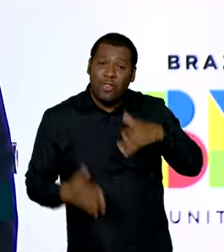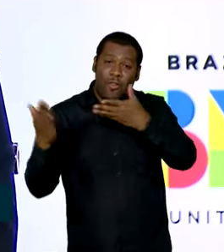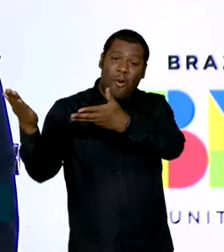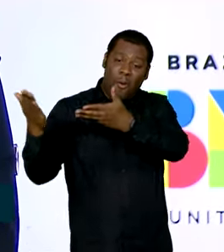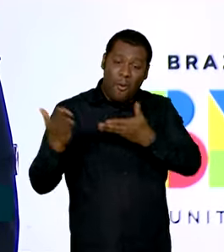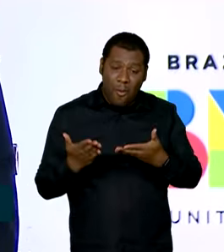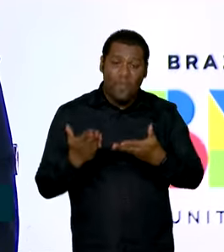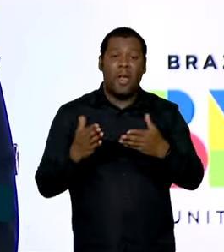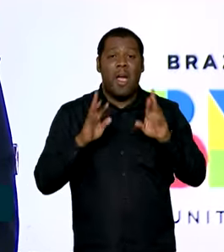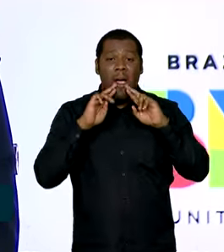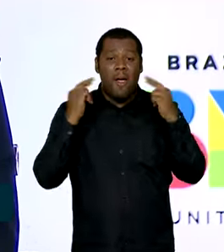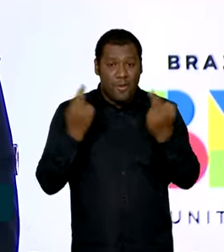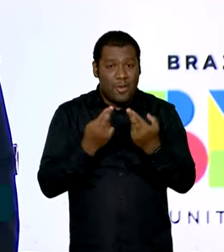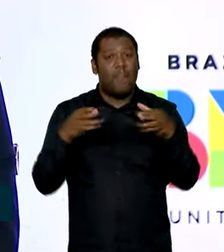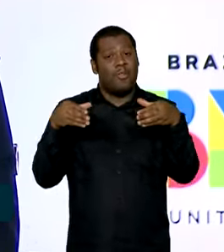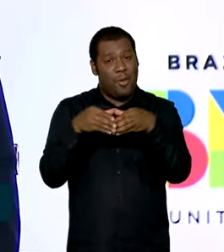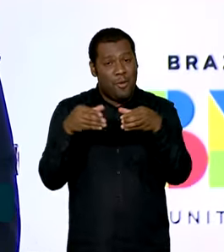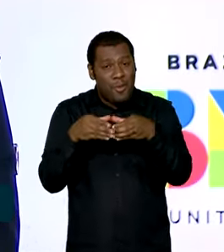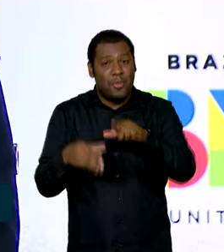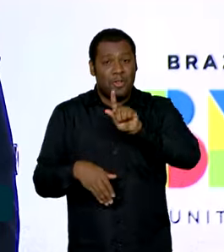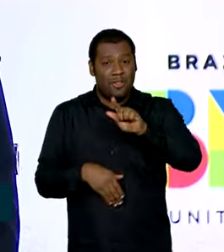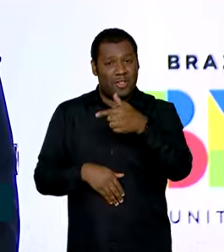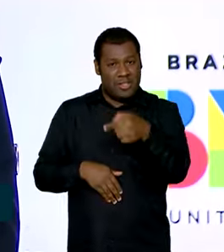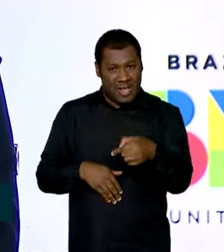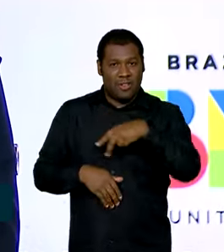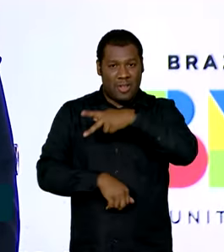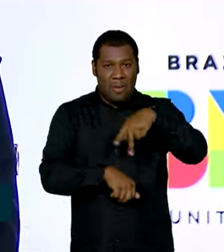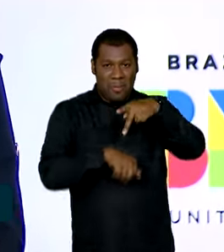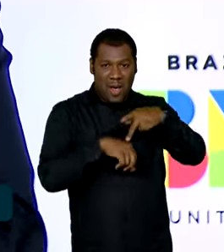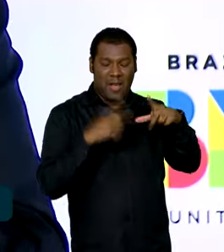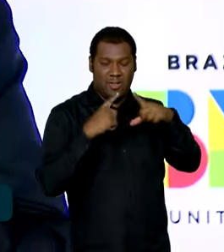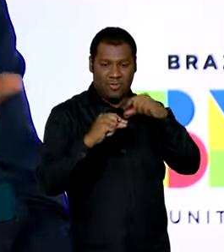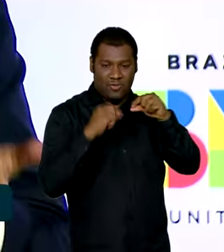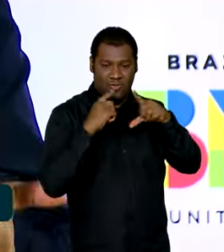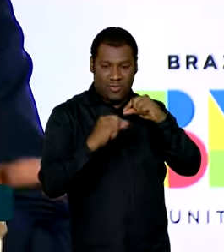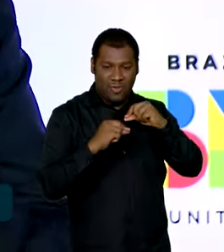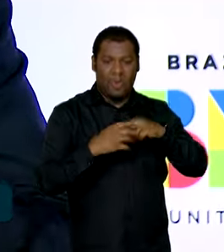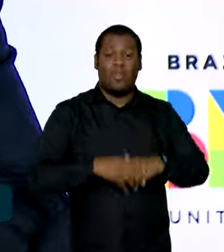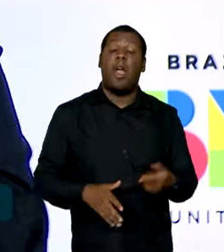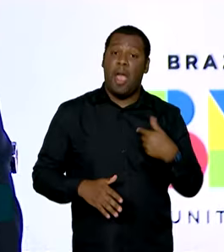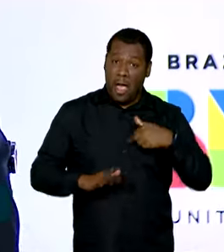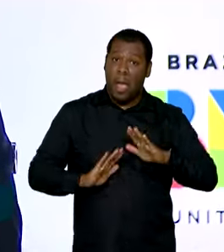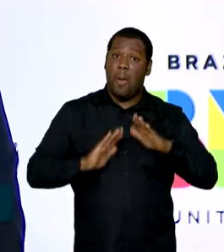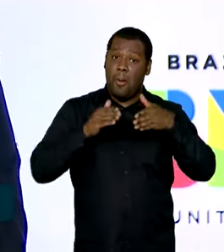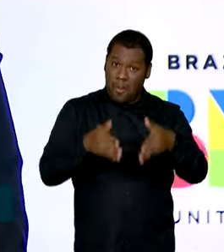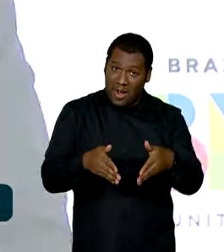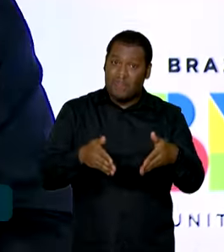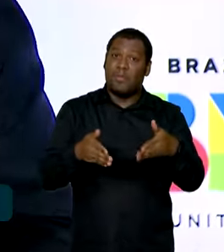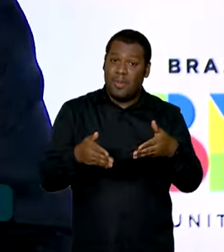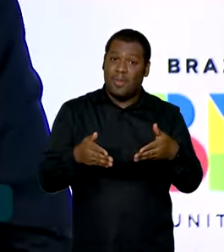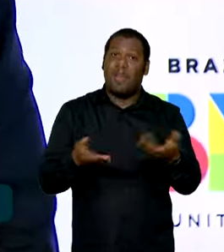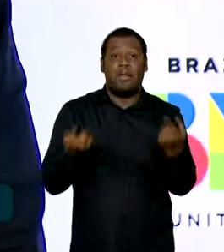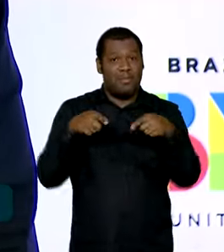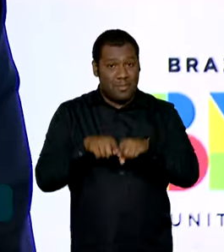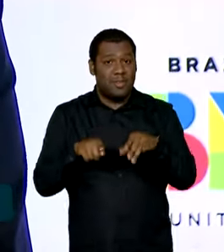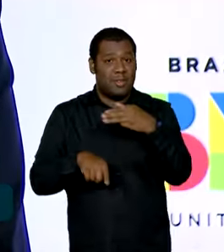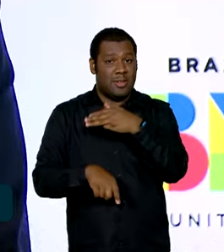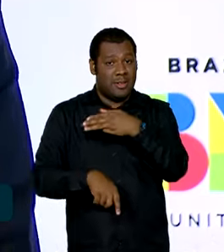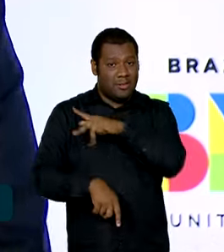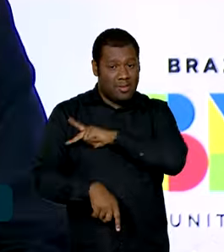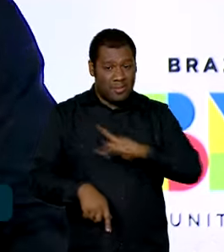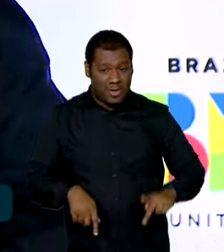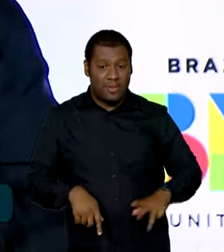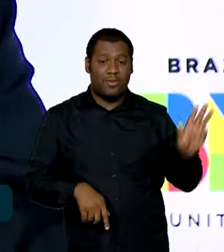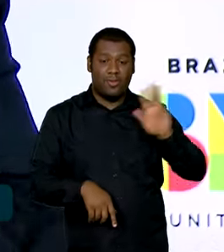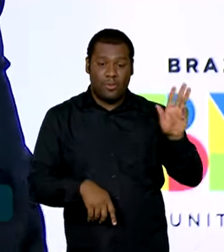reunião do G7, que aconteceu no Japão. Eu próprio participei como ministro da Fazenda. Então, o Brasil